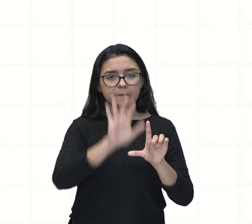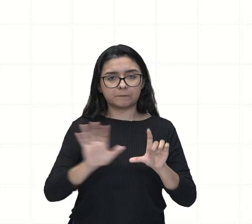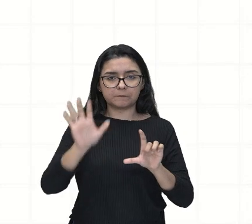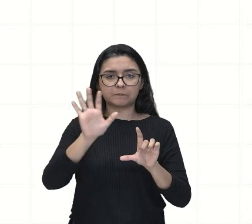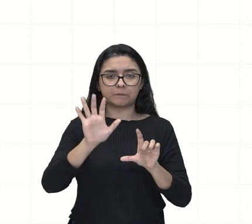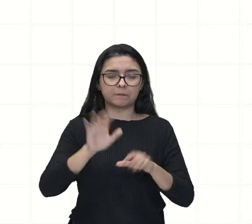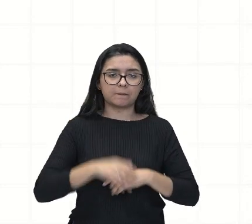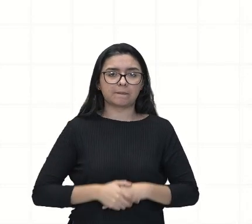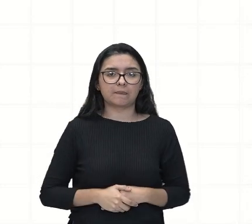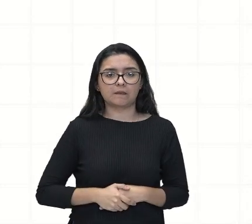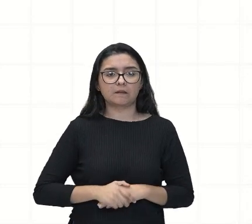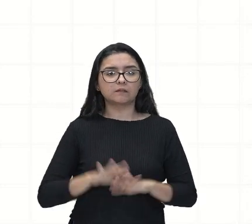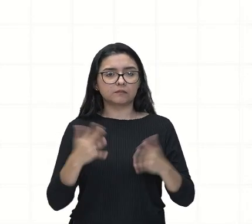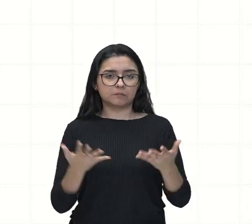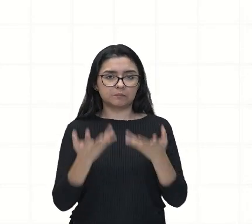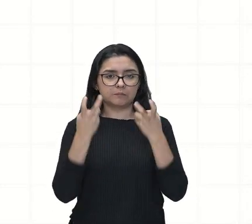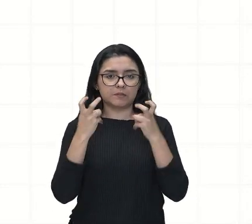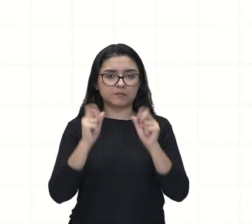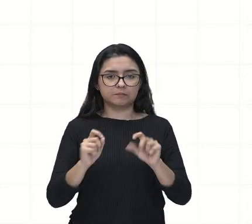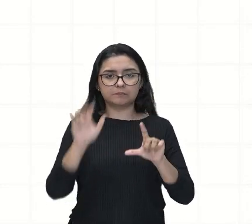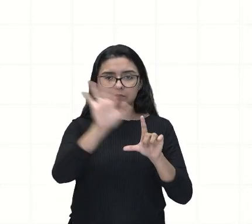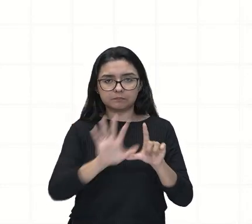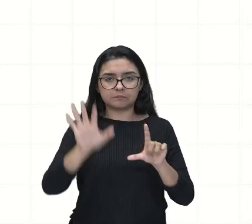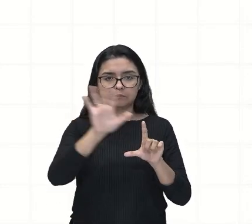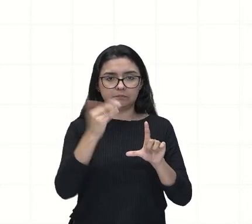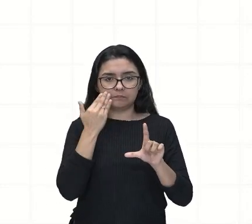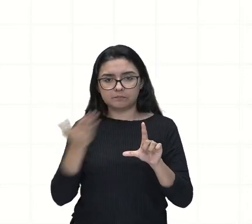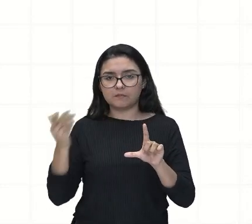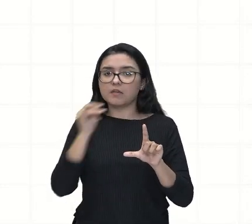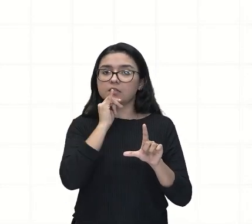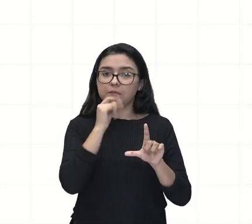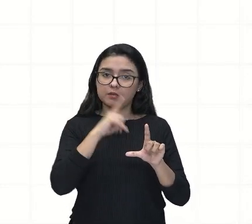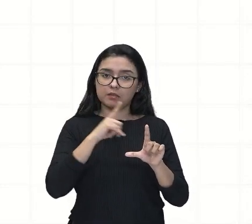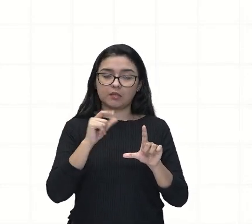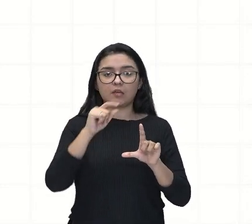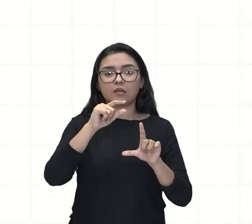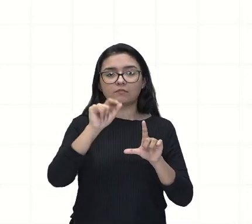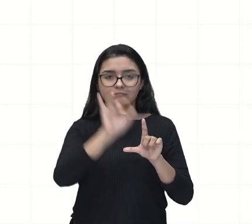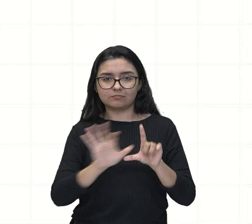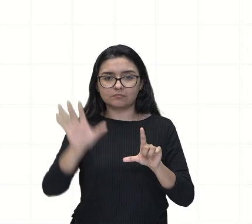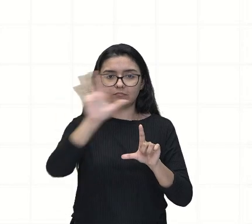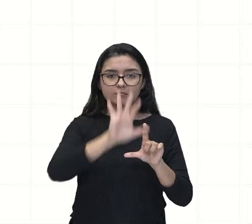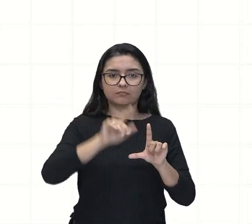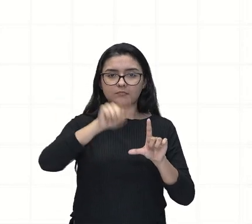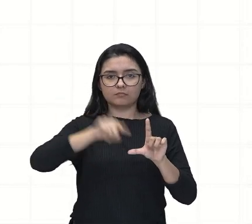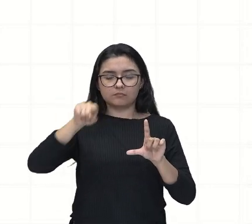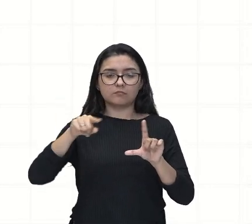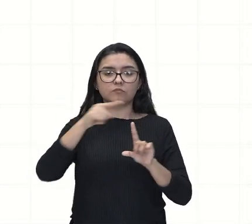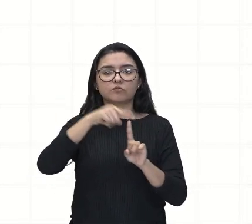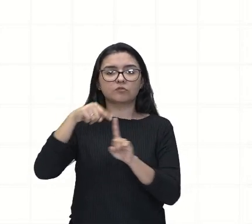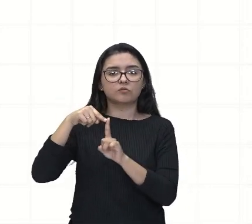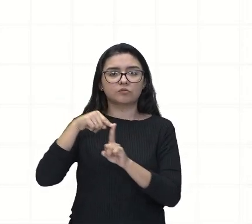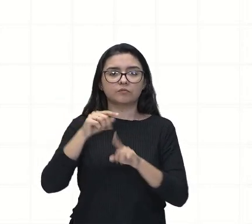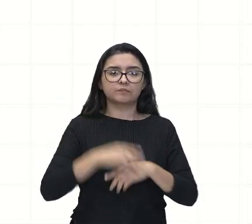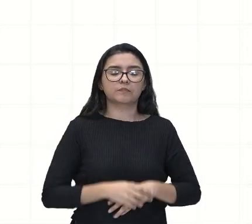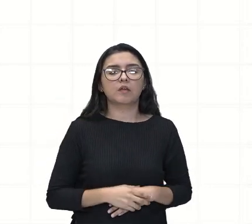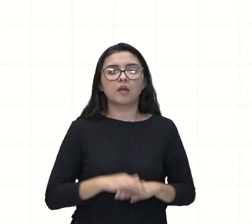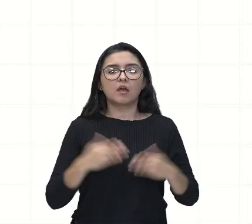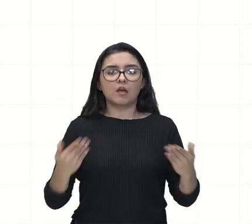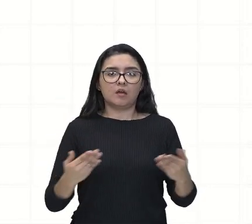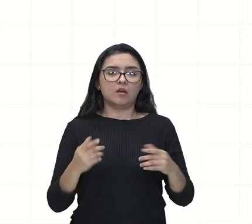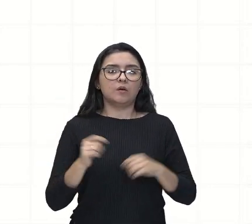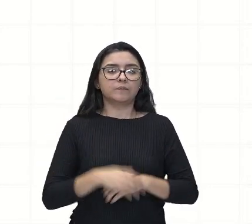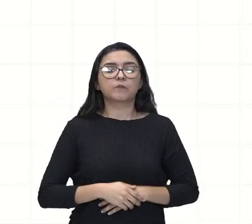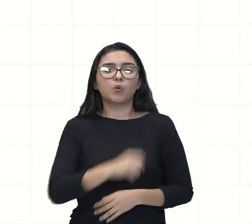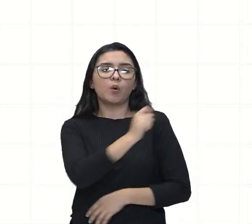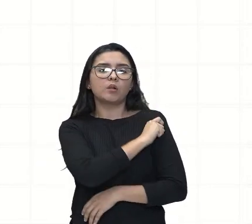Tudo bem? Então, observe comigo aqui na tela. Por exemplo, nós temos aqui um gráfico que fala sobre a preferência dos estilos musicais